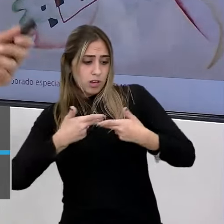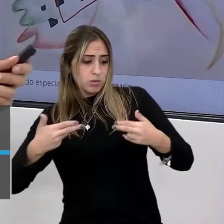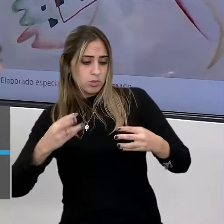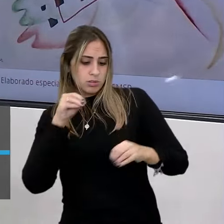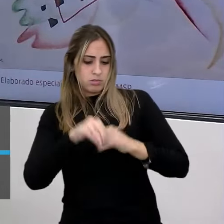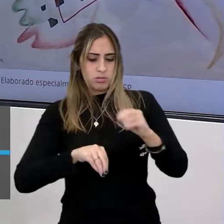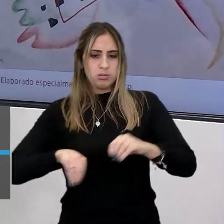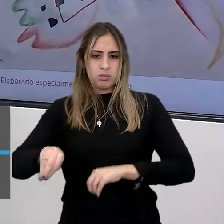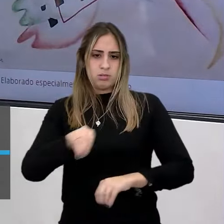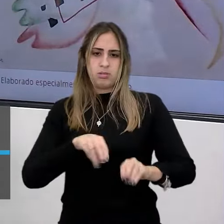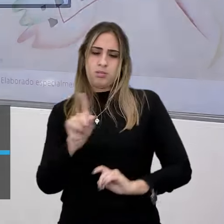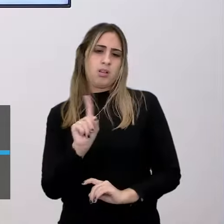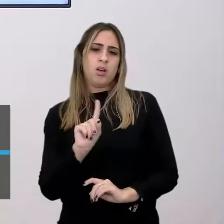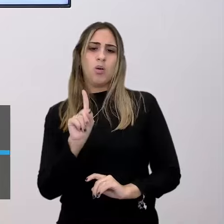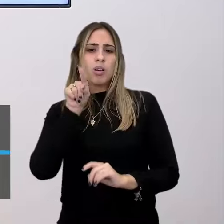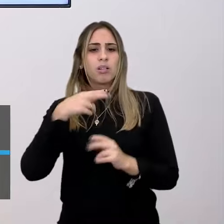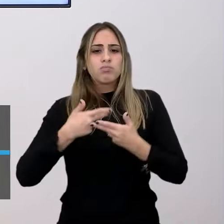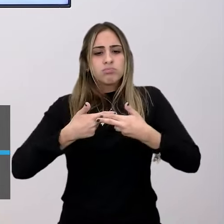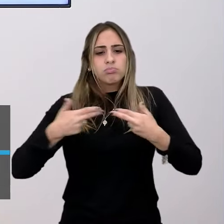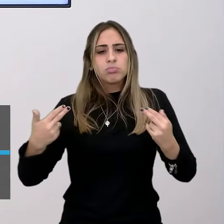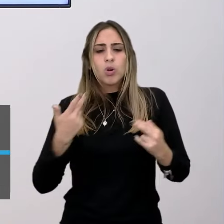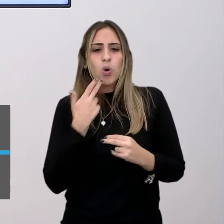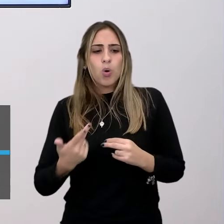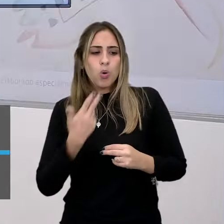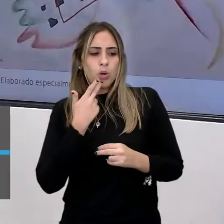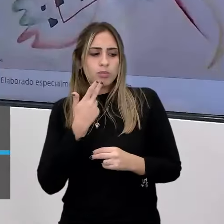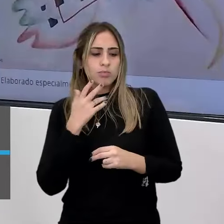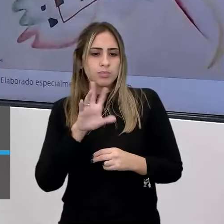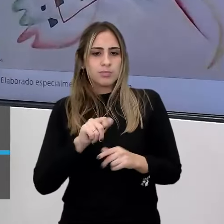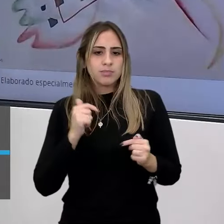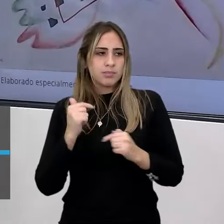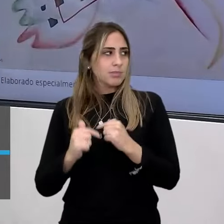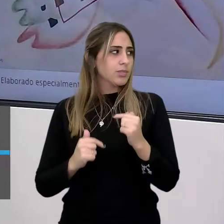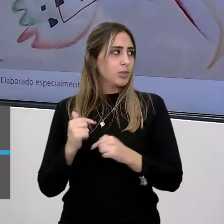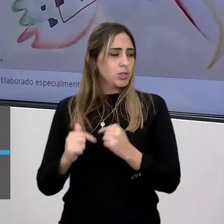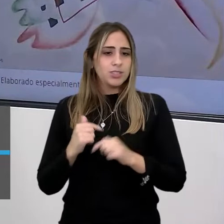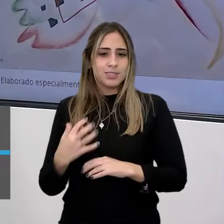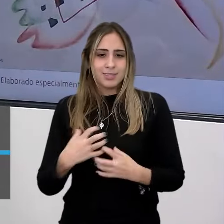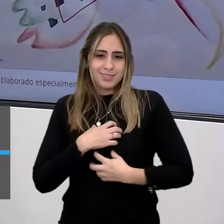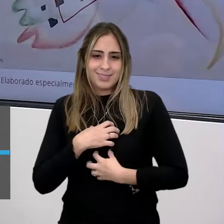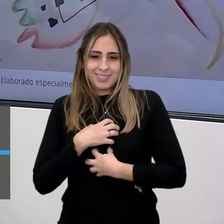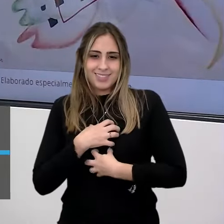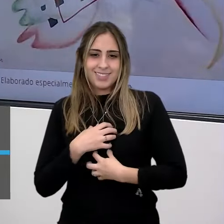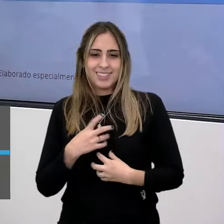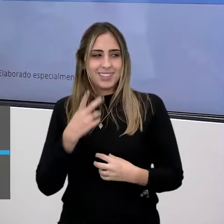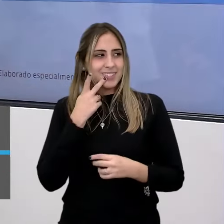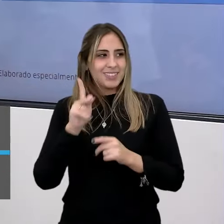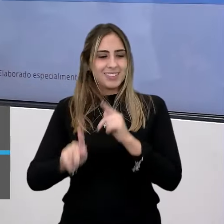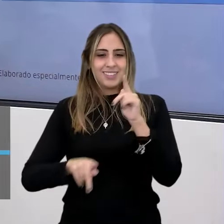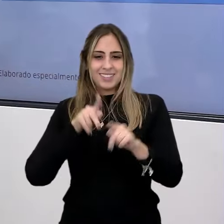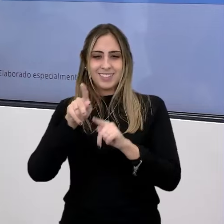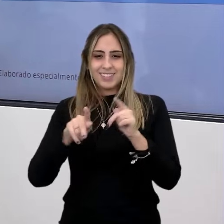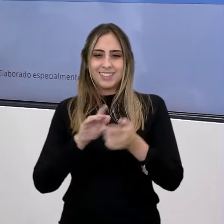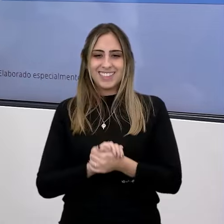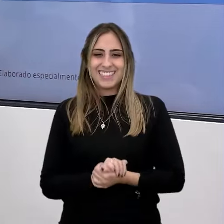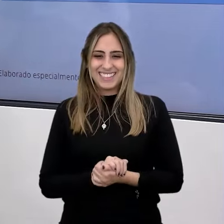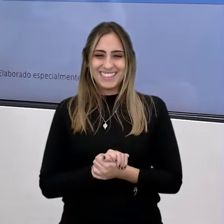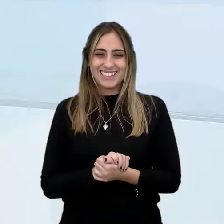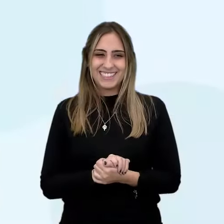cima não são formas e cores buscamos trabalhar Sensações no público bom